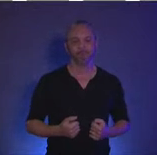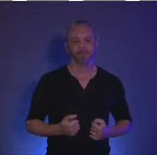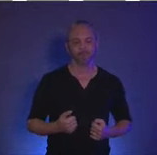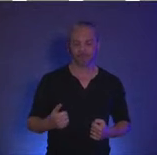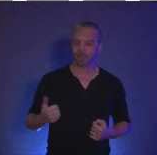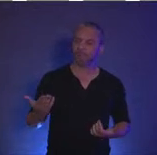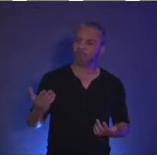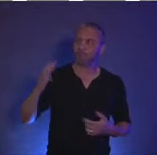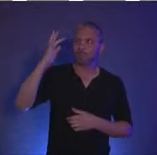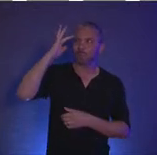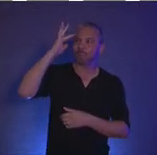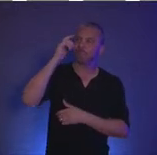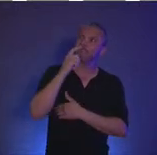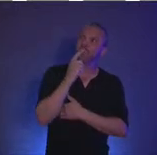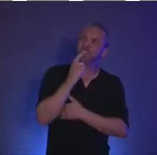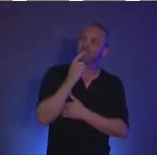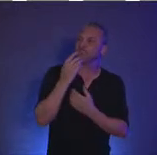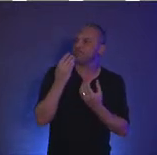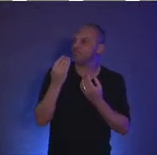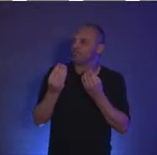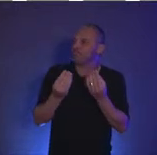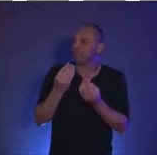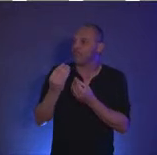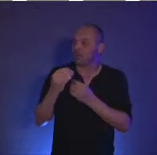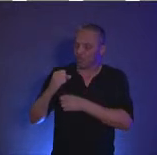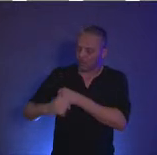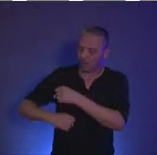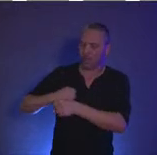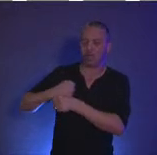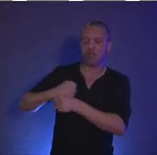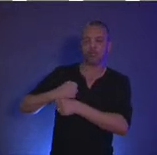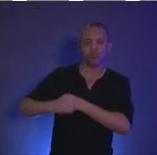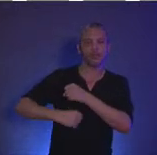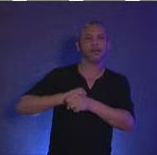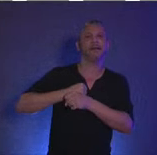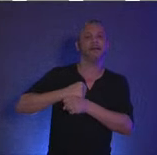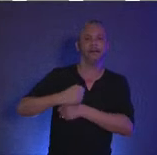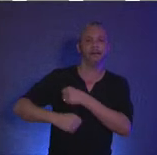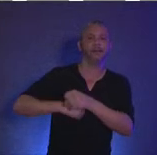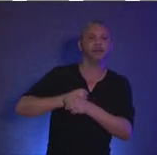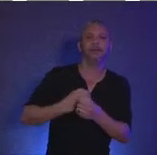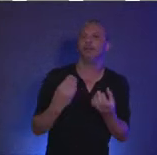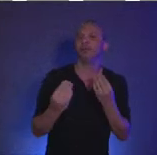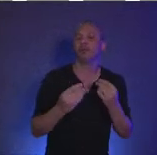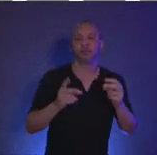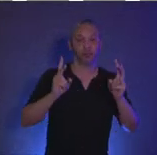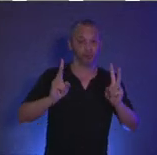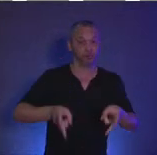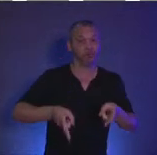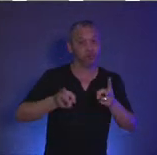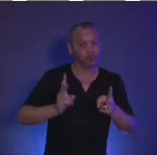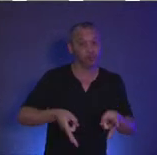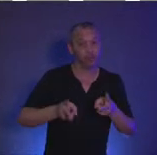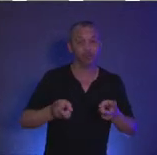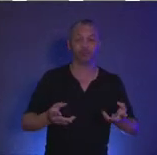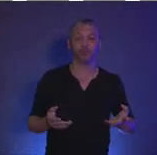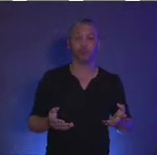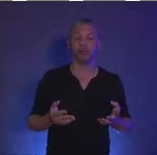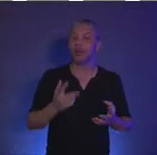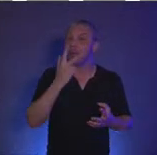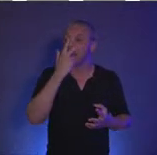Mas aí a gente pensou, e como é que é isso anualmente, né? Isso continua a ser